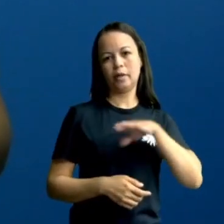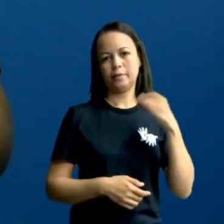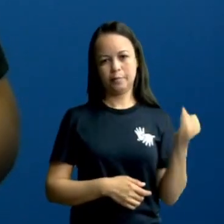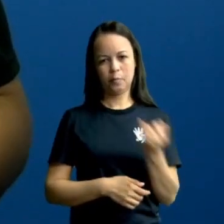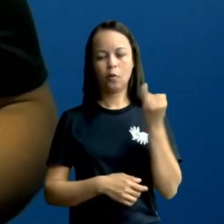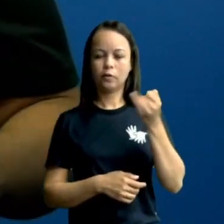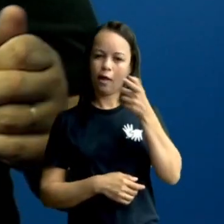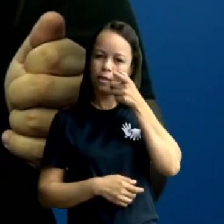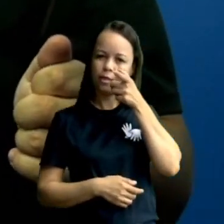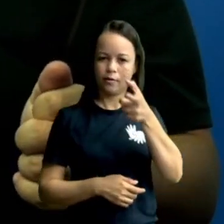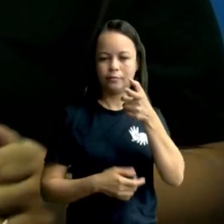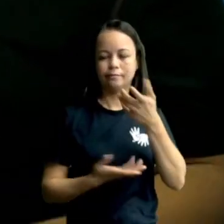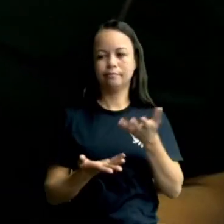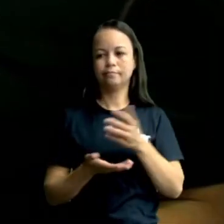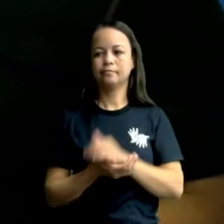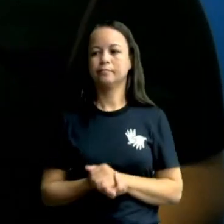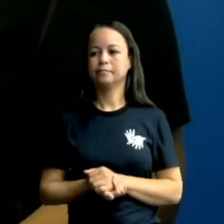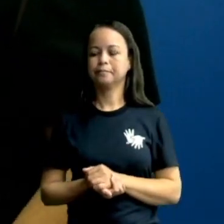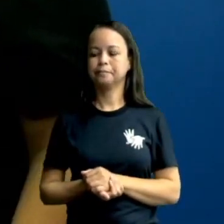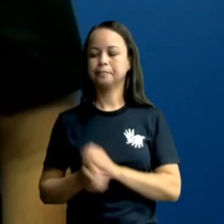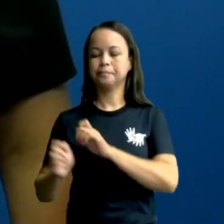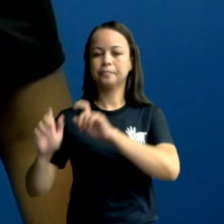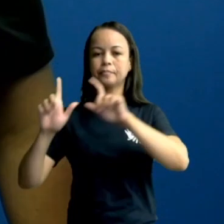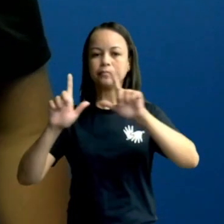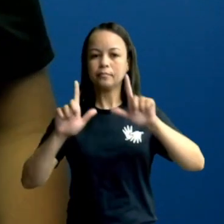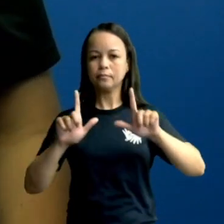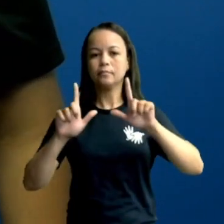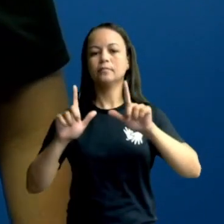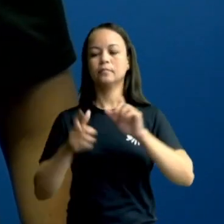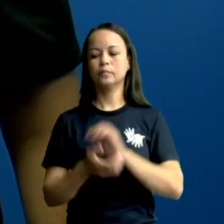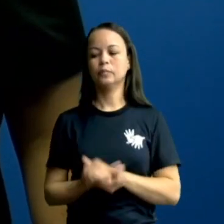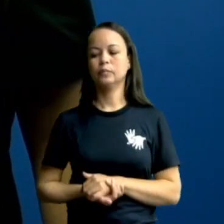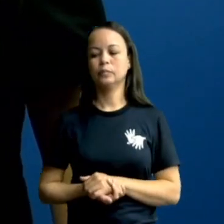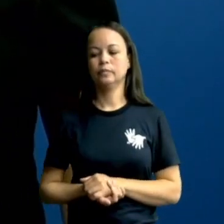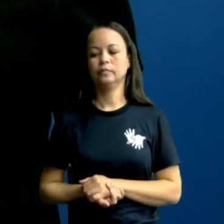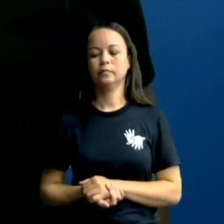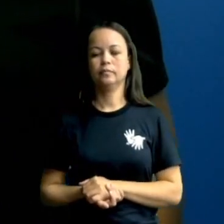que interessante. Vamos prosseguir.